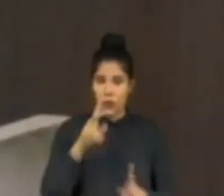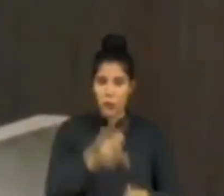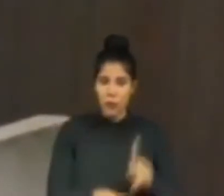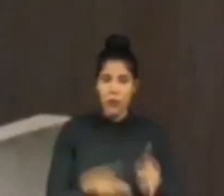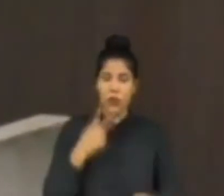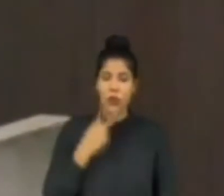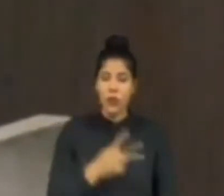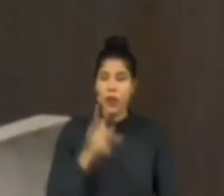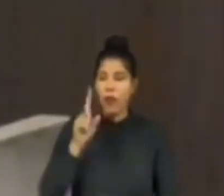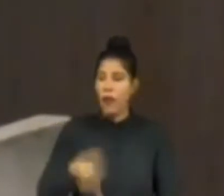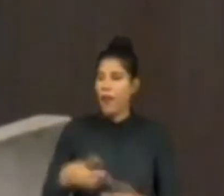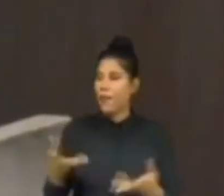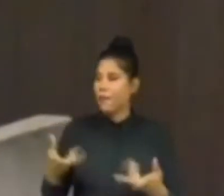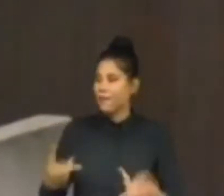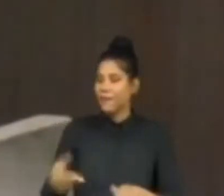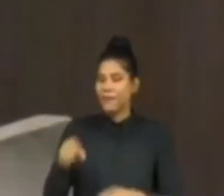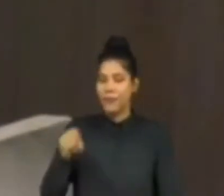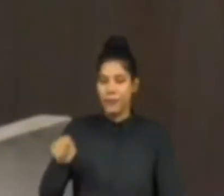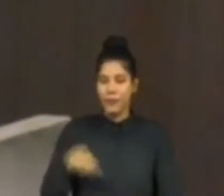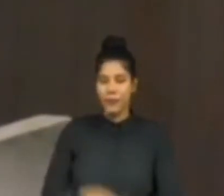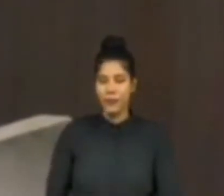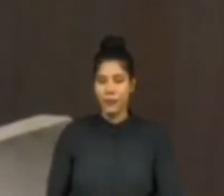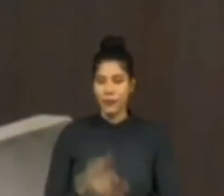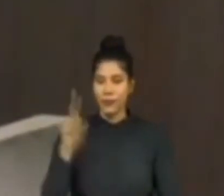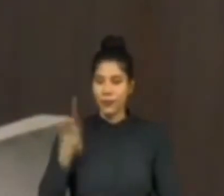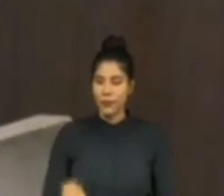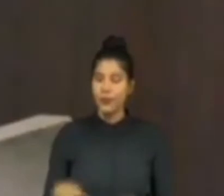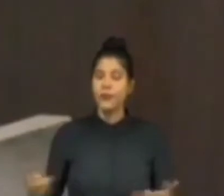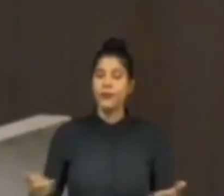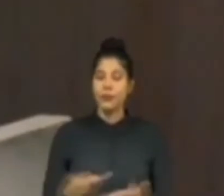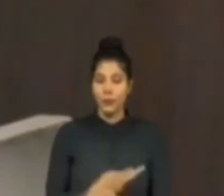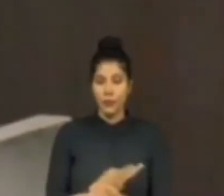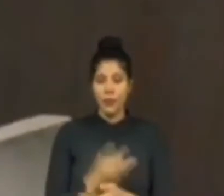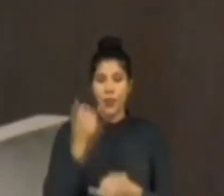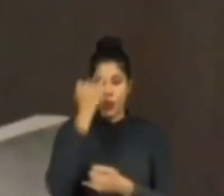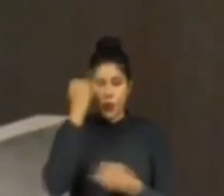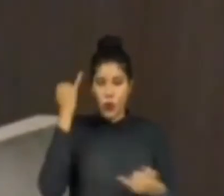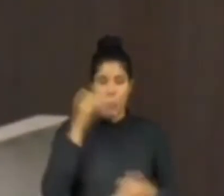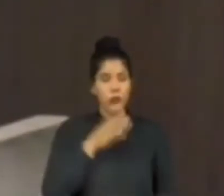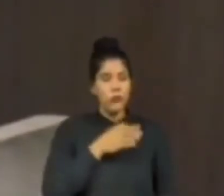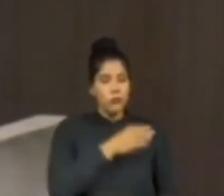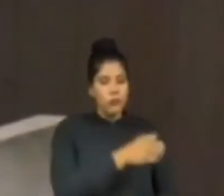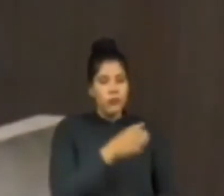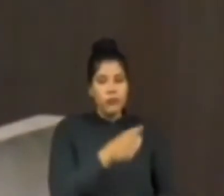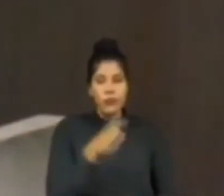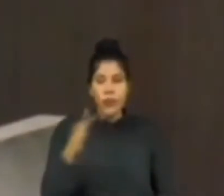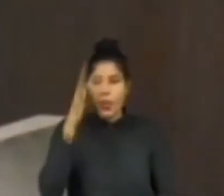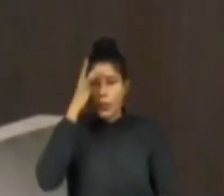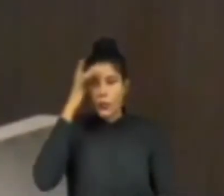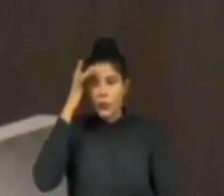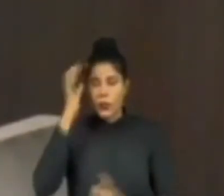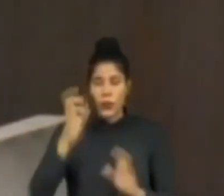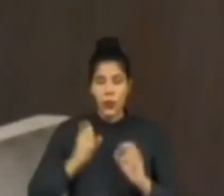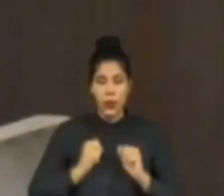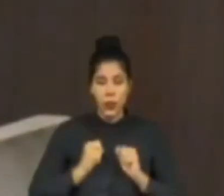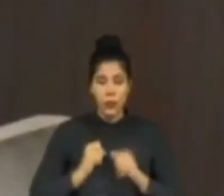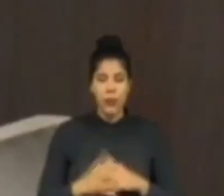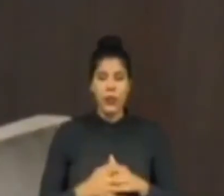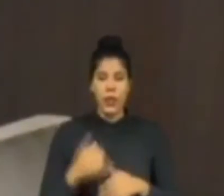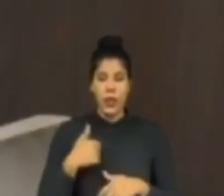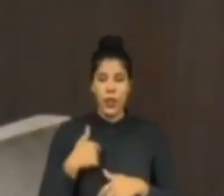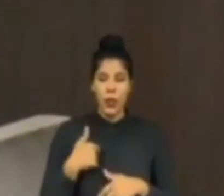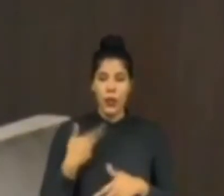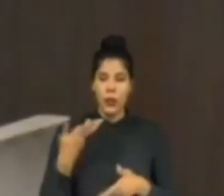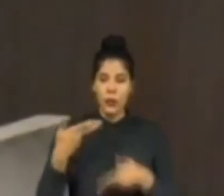E é isso que está acontecendo onde a governadora Isolda anda, com quem é recebido. Eu agora mesmo fui recebido com